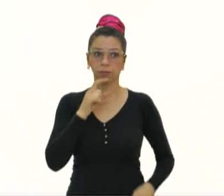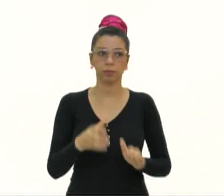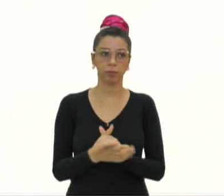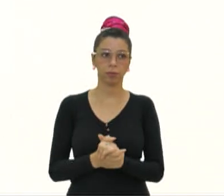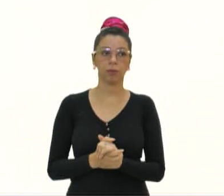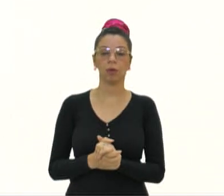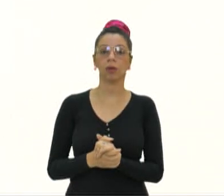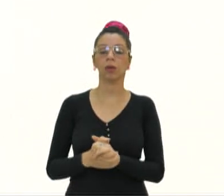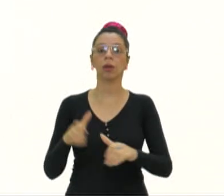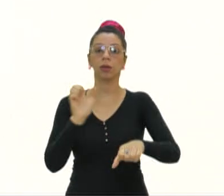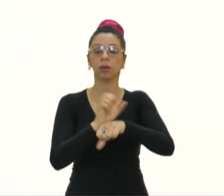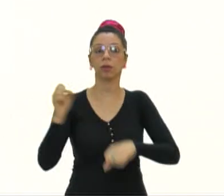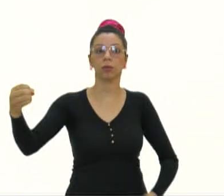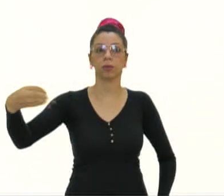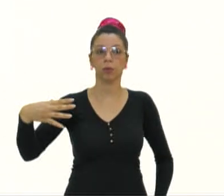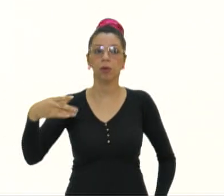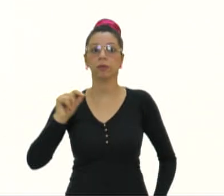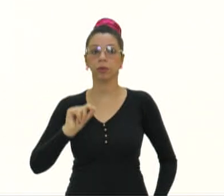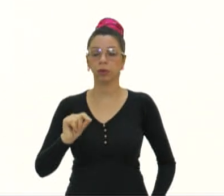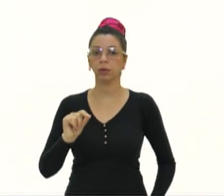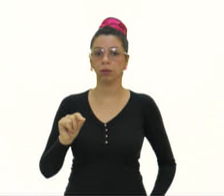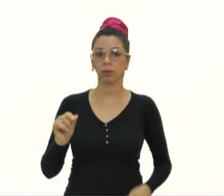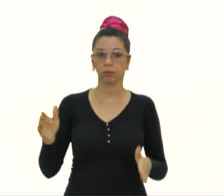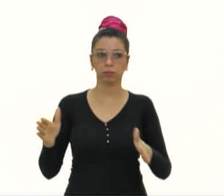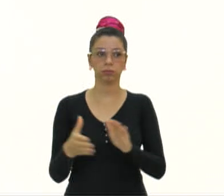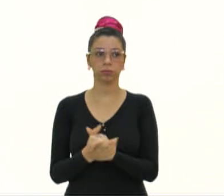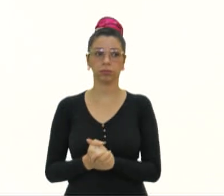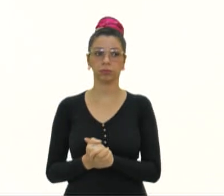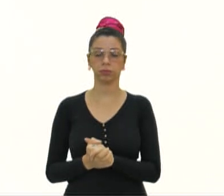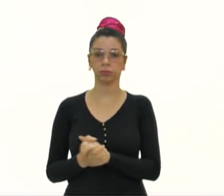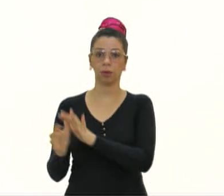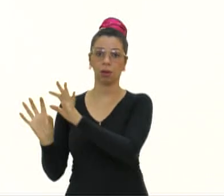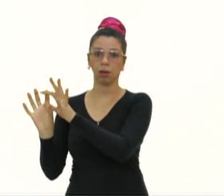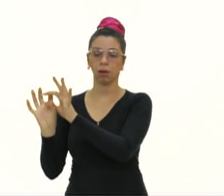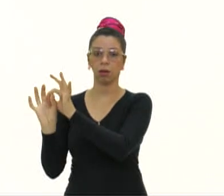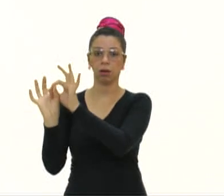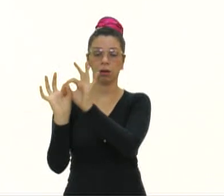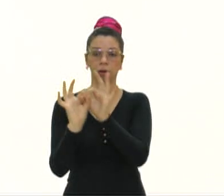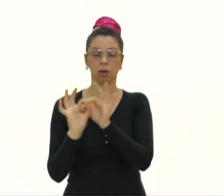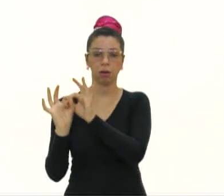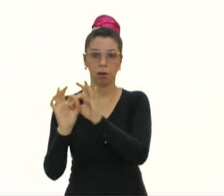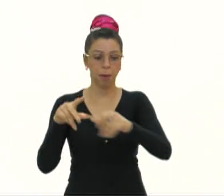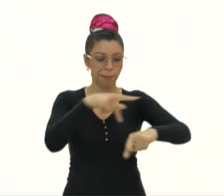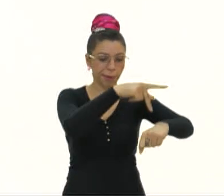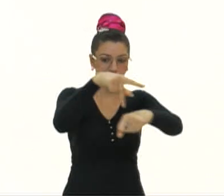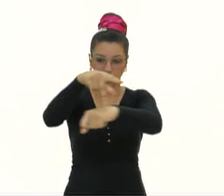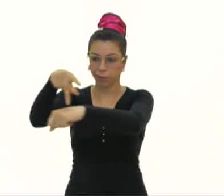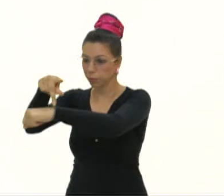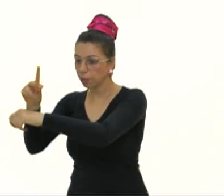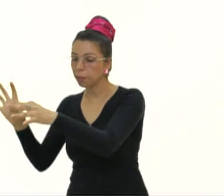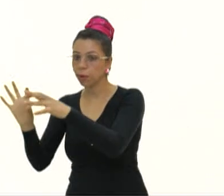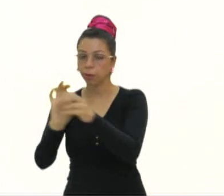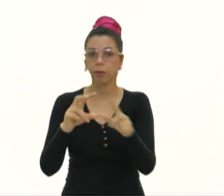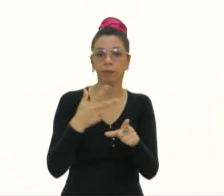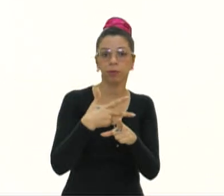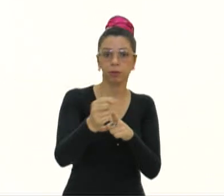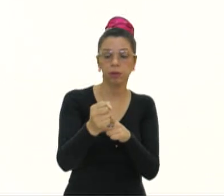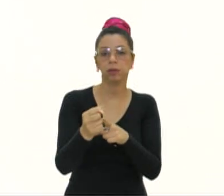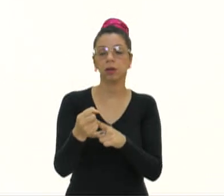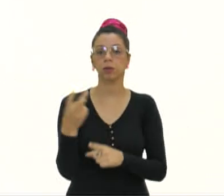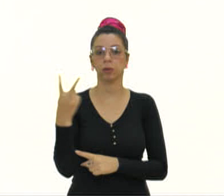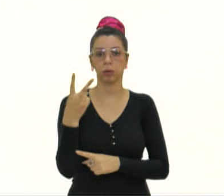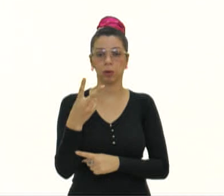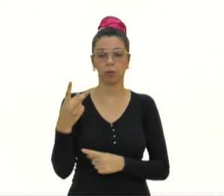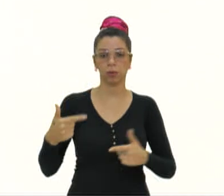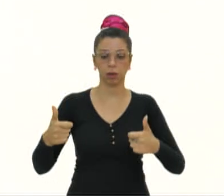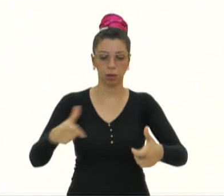45. Aliados é o nome que nós damos para os países que se uniram e foram vencedores na Segunda Guerra. O